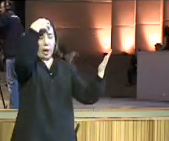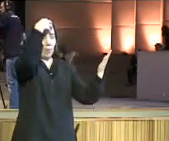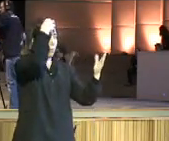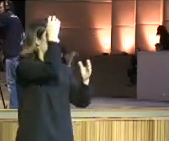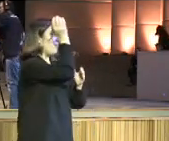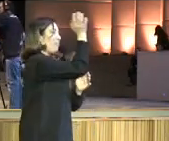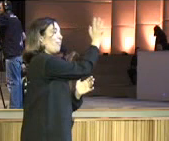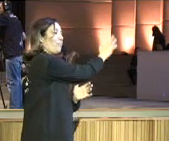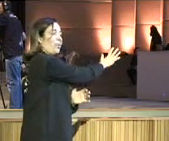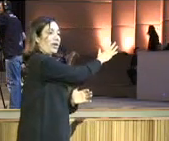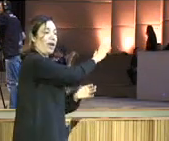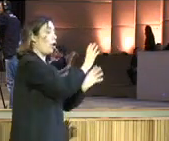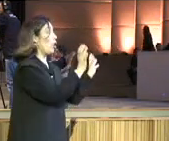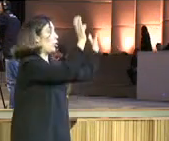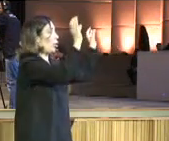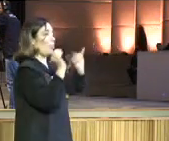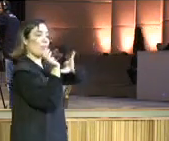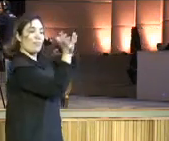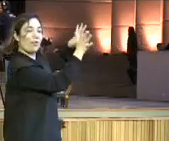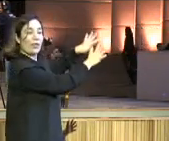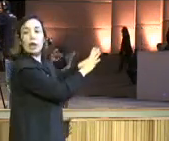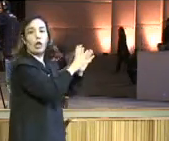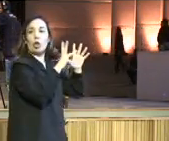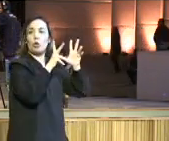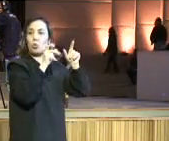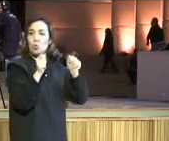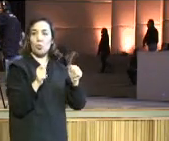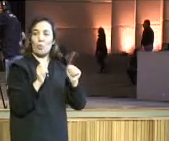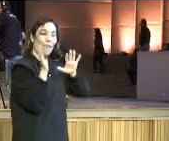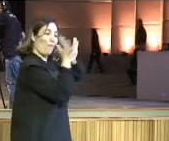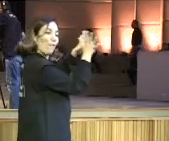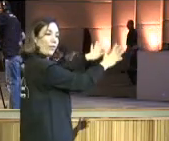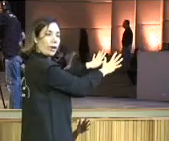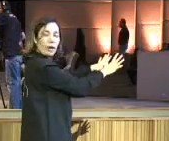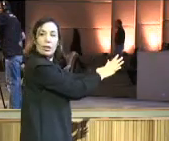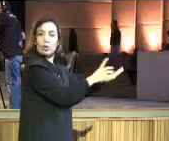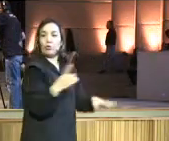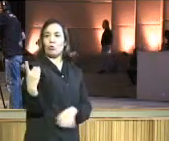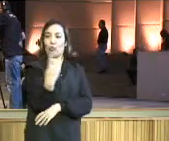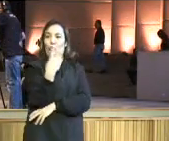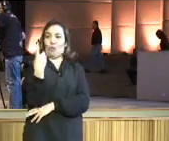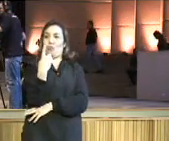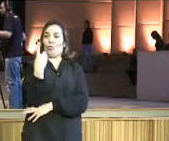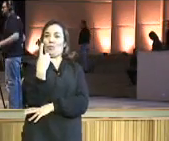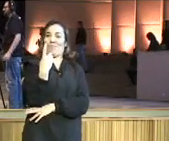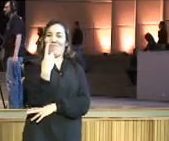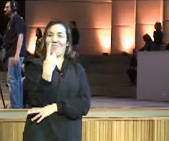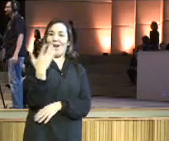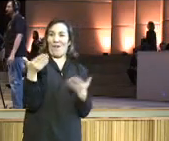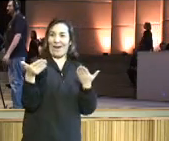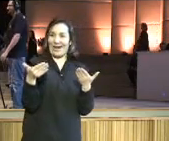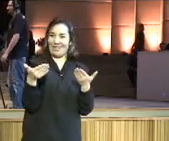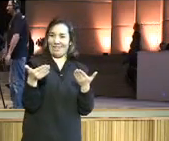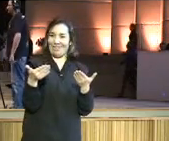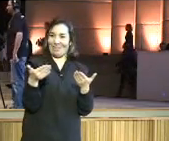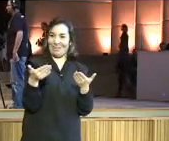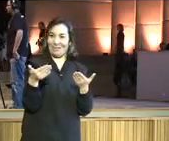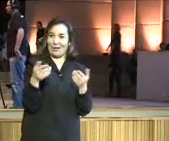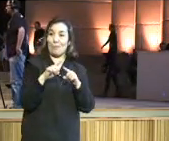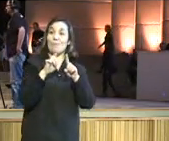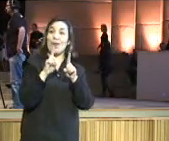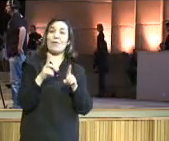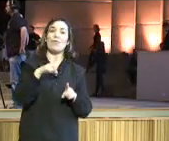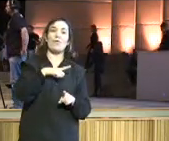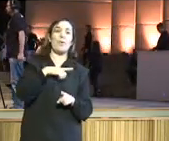de que Deus poderia cumprir a sua promessa, de que a sua unção não seria retirada